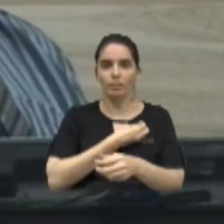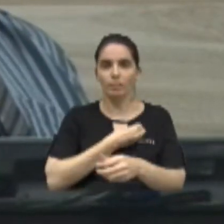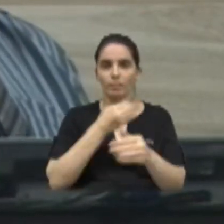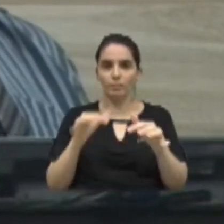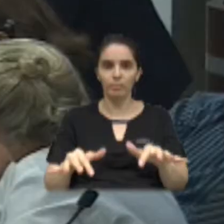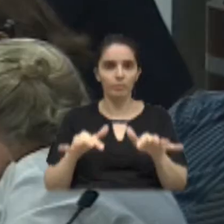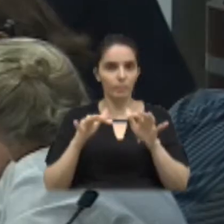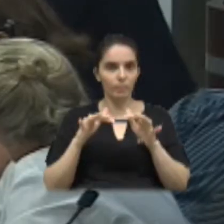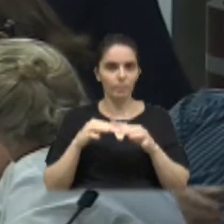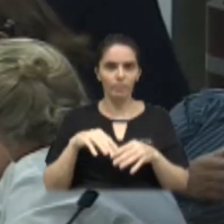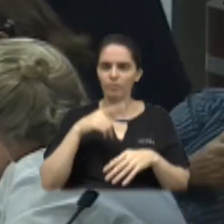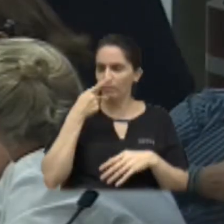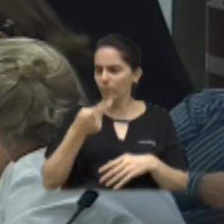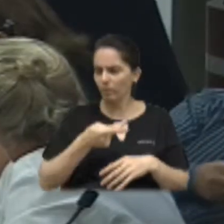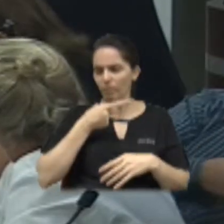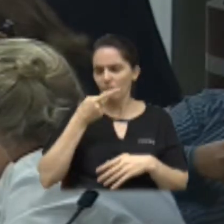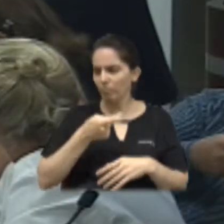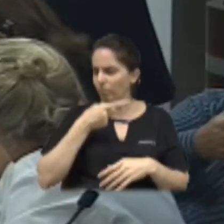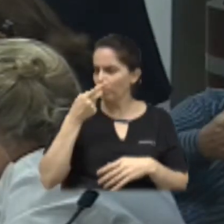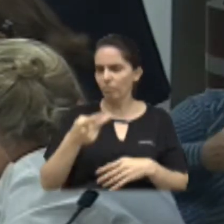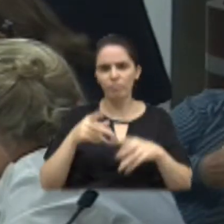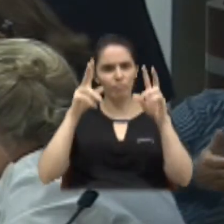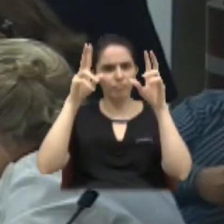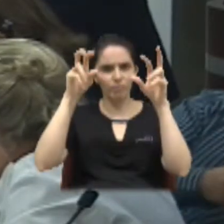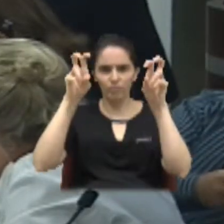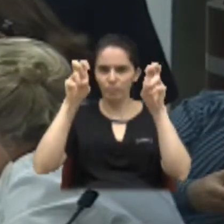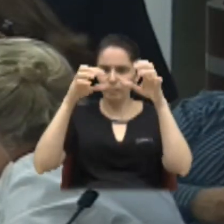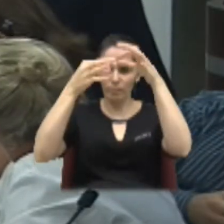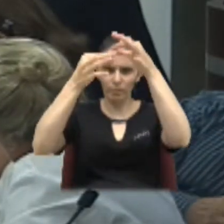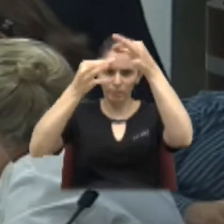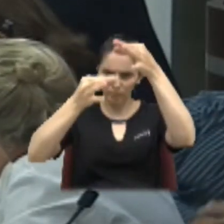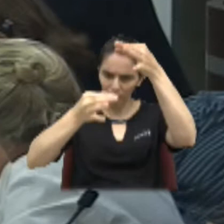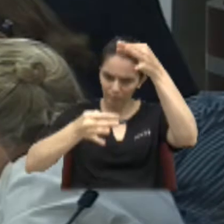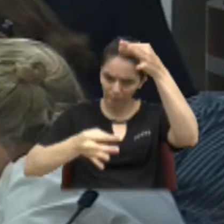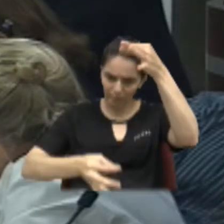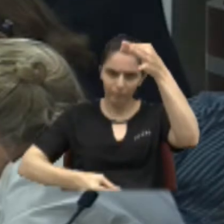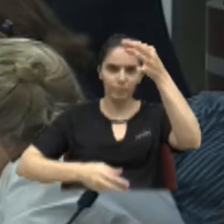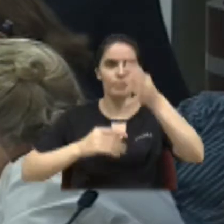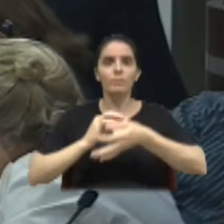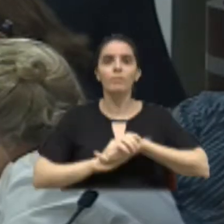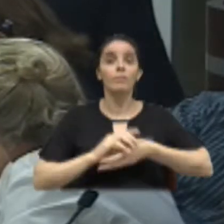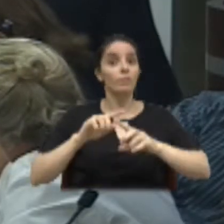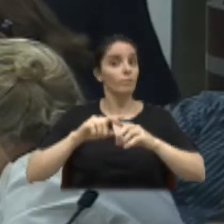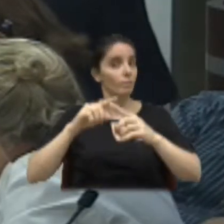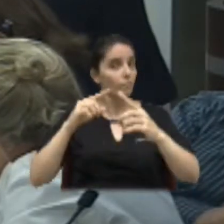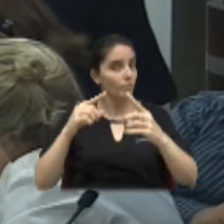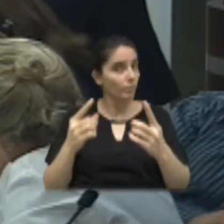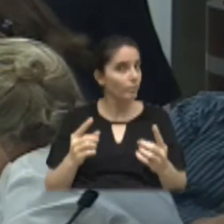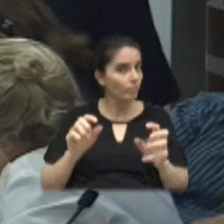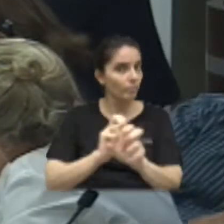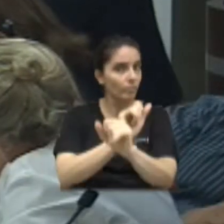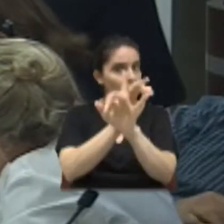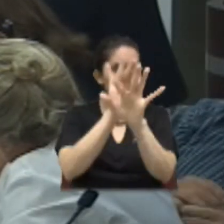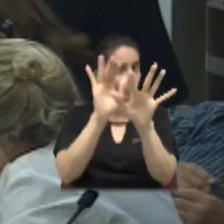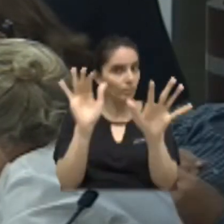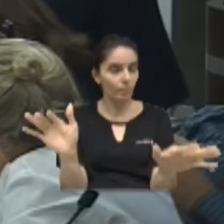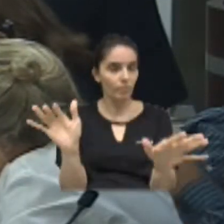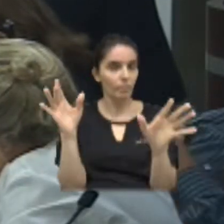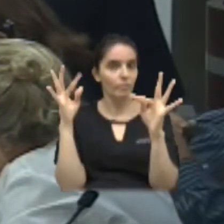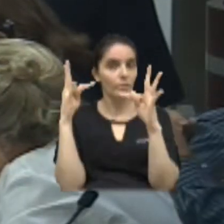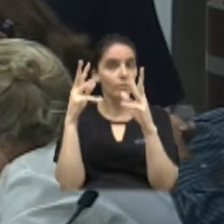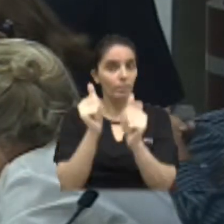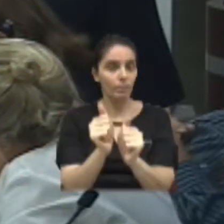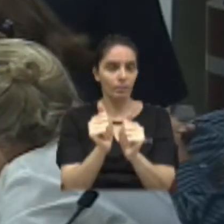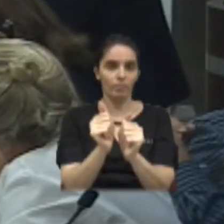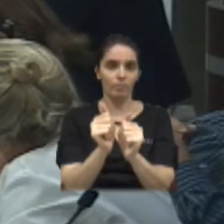Não vou me alongar, até porque o assunto já foi explanado exaustivamente na casa, mas é que fique claro que toda e qualquer denúncia